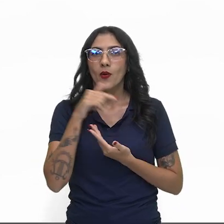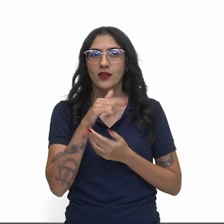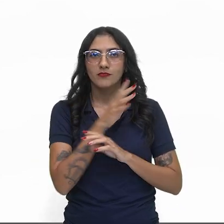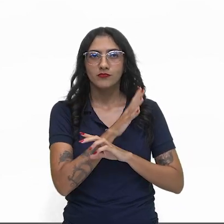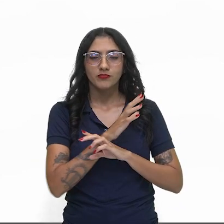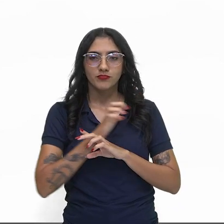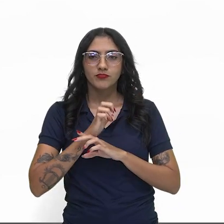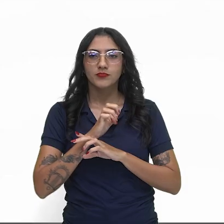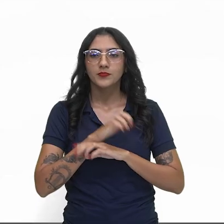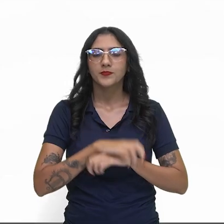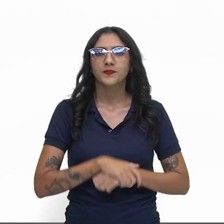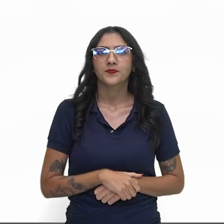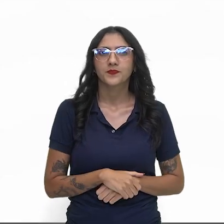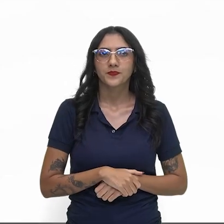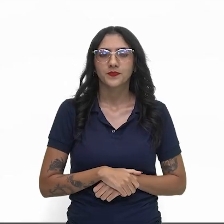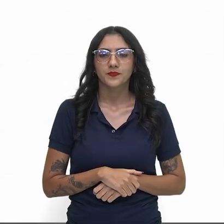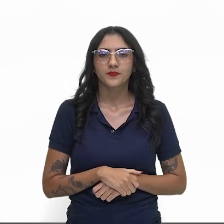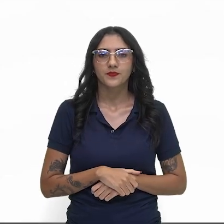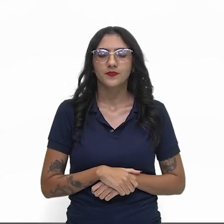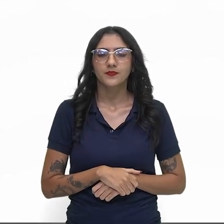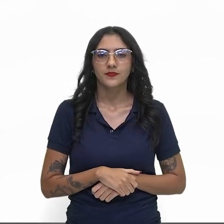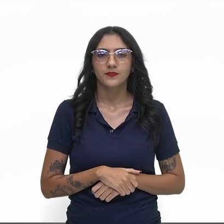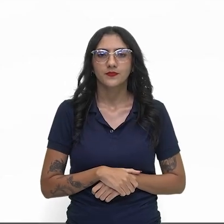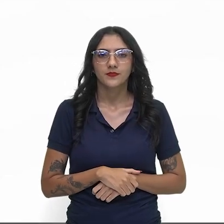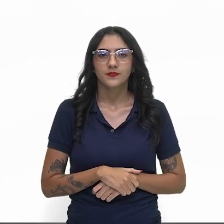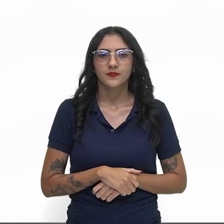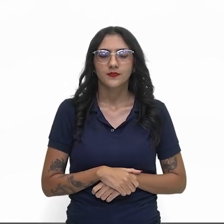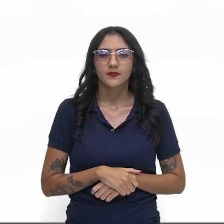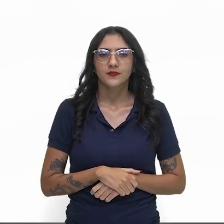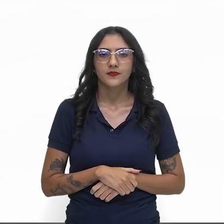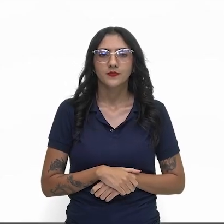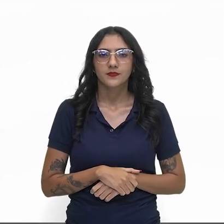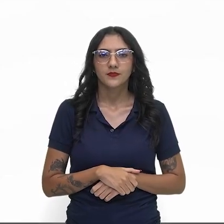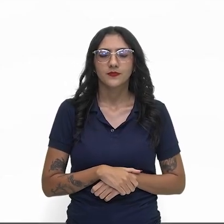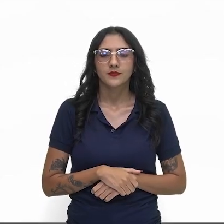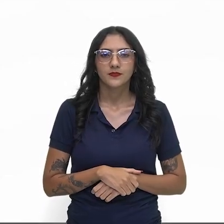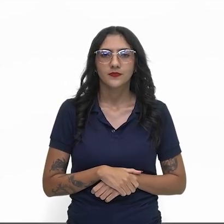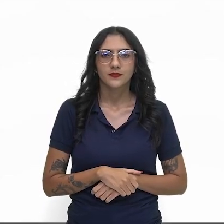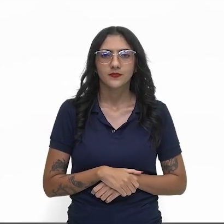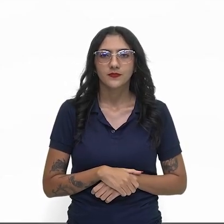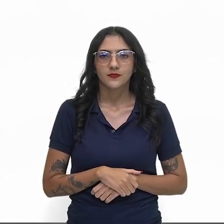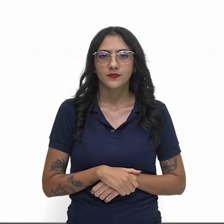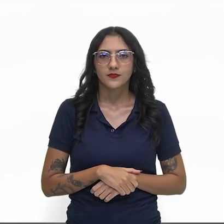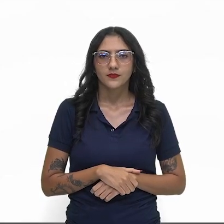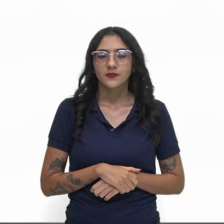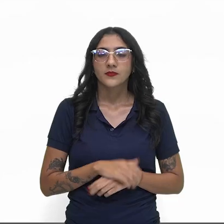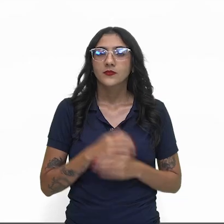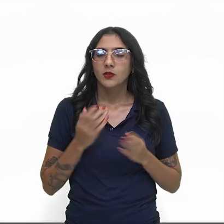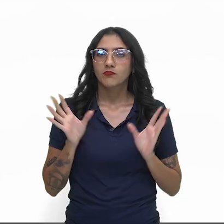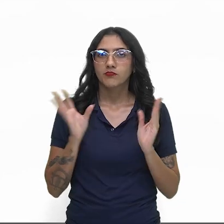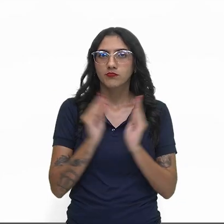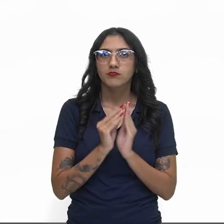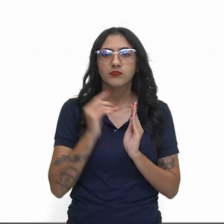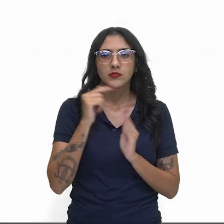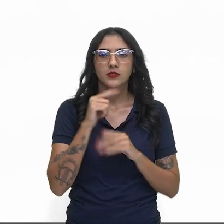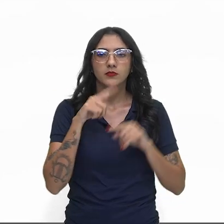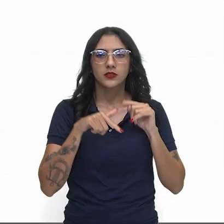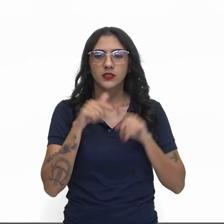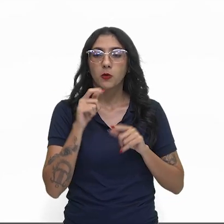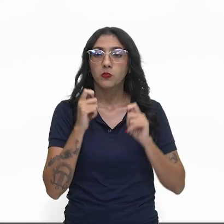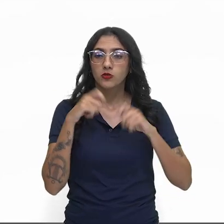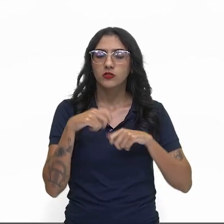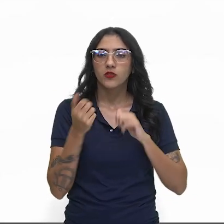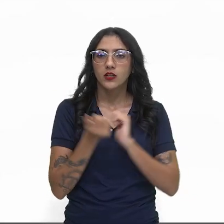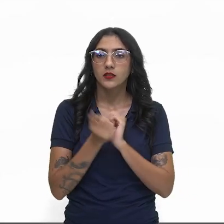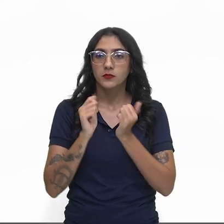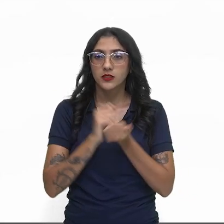você tem. O receptor eu tenho. São dispositivos capazes de transformar